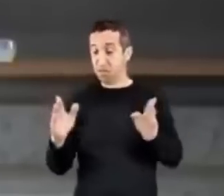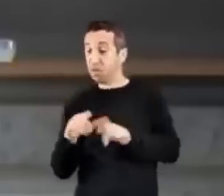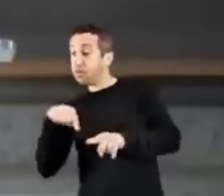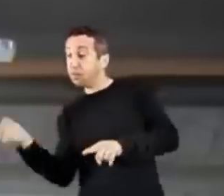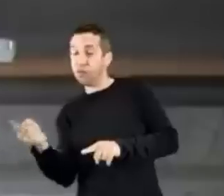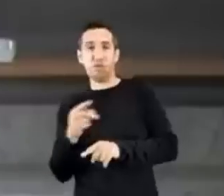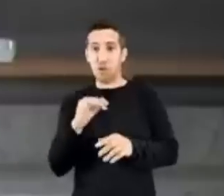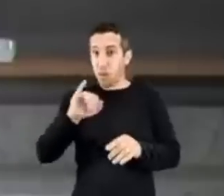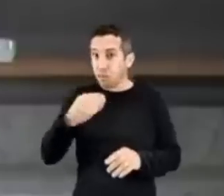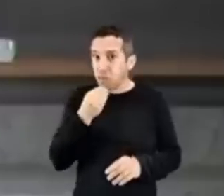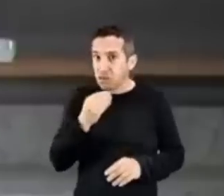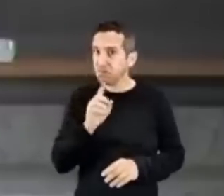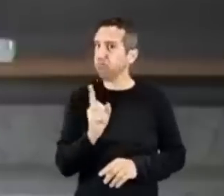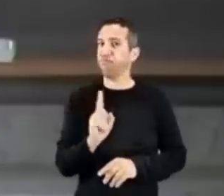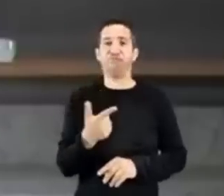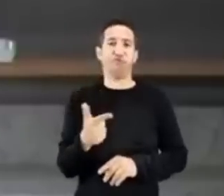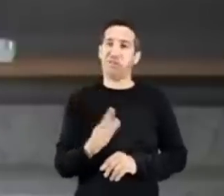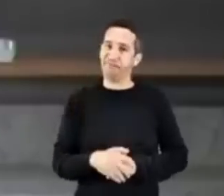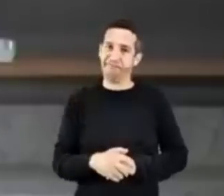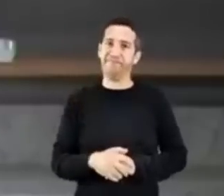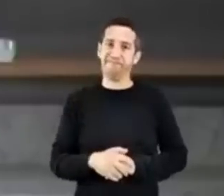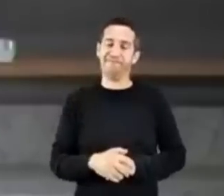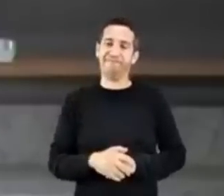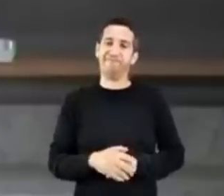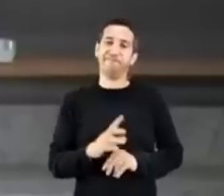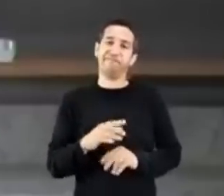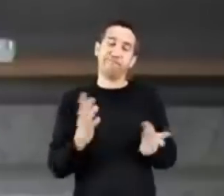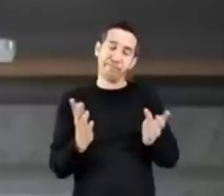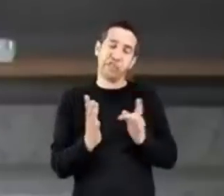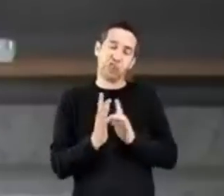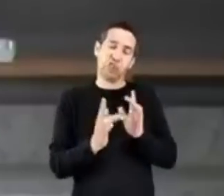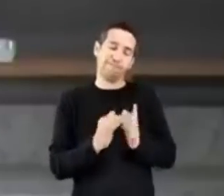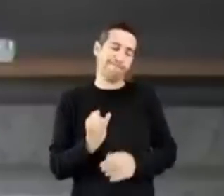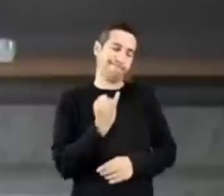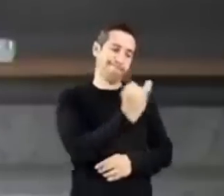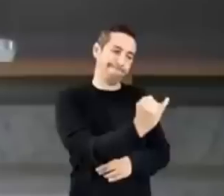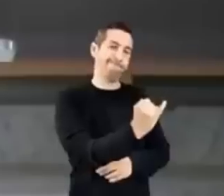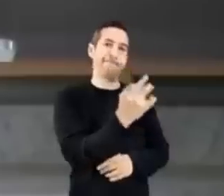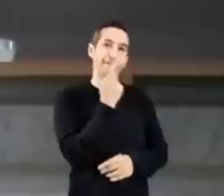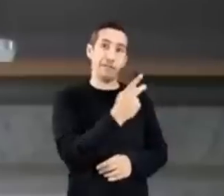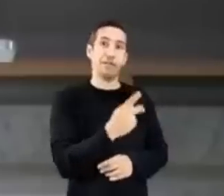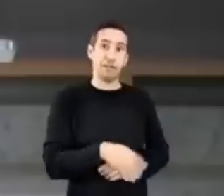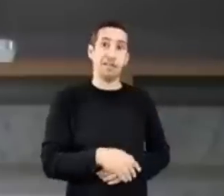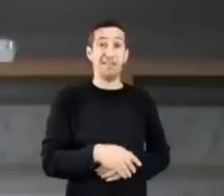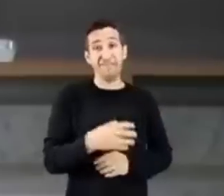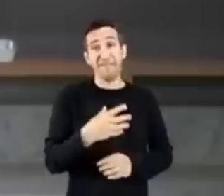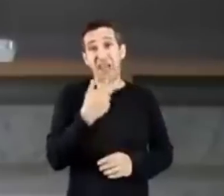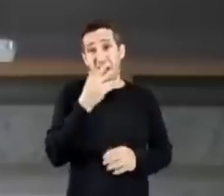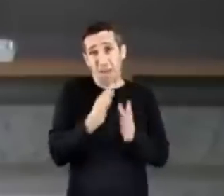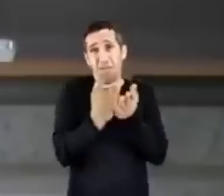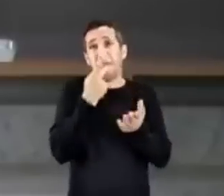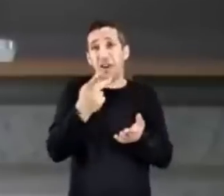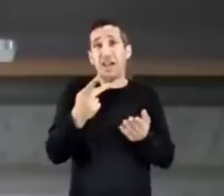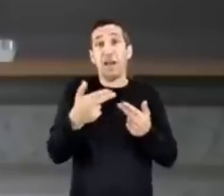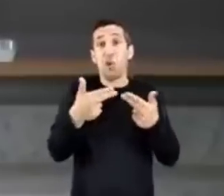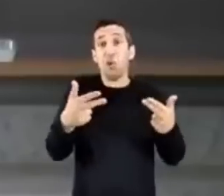Jesus vai dizer para o simples com muita tristeza Jesus vai dizer a Bíblia fala que é um ato estranho para Deus